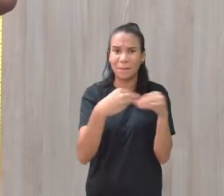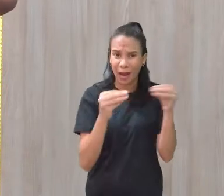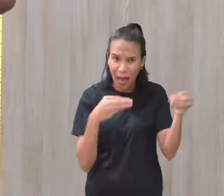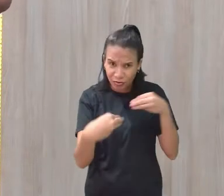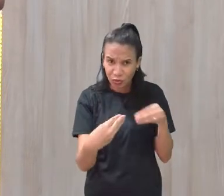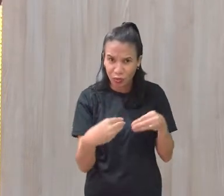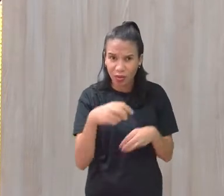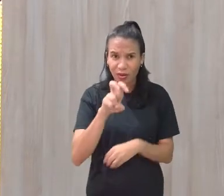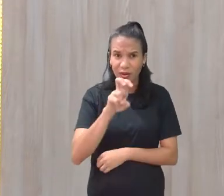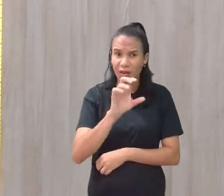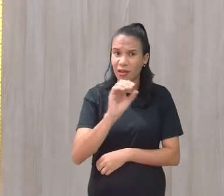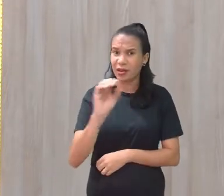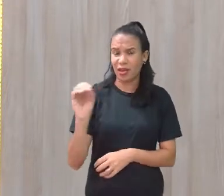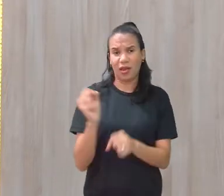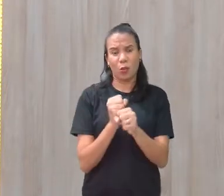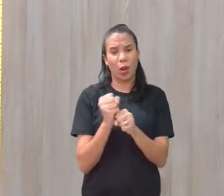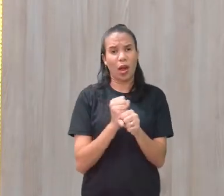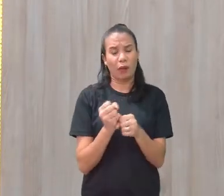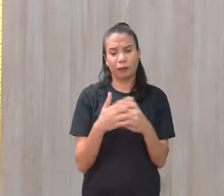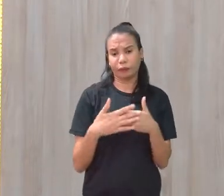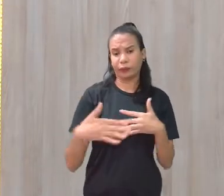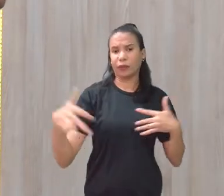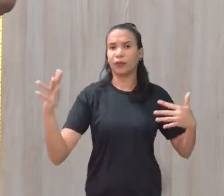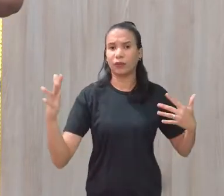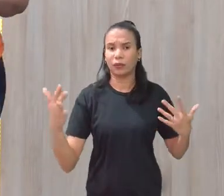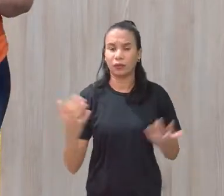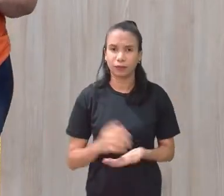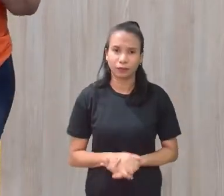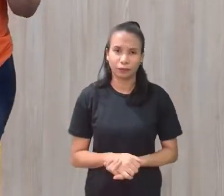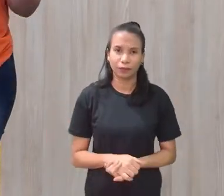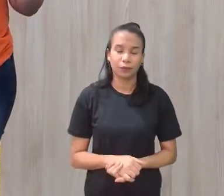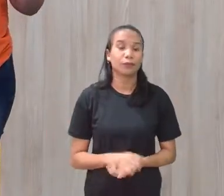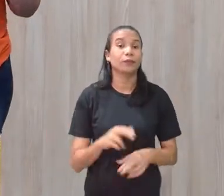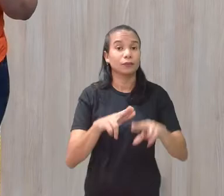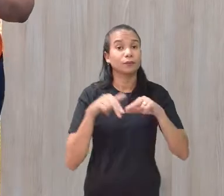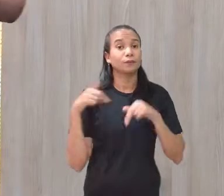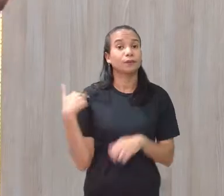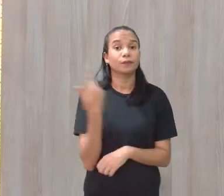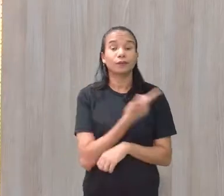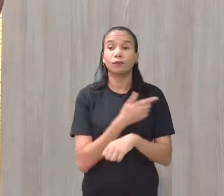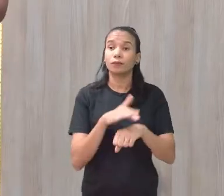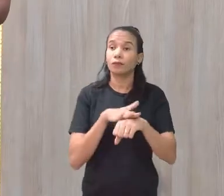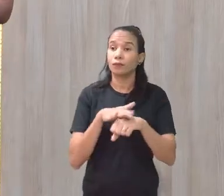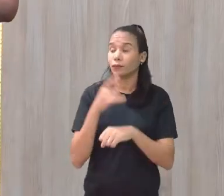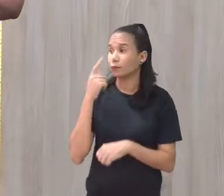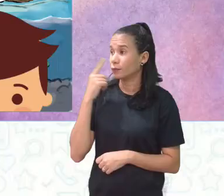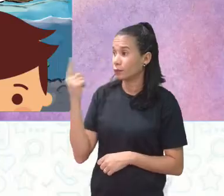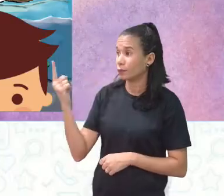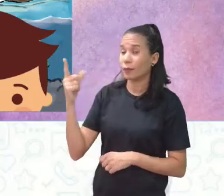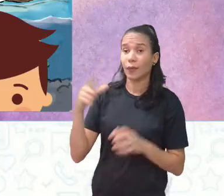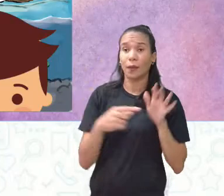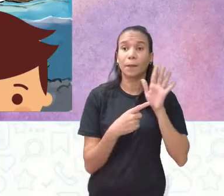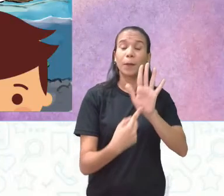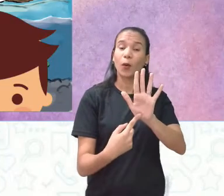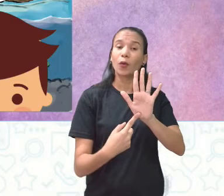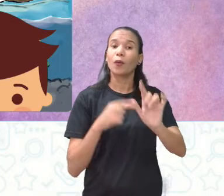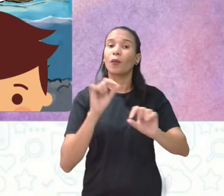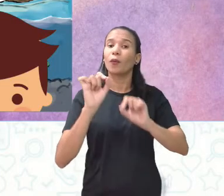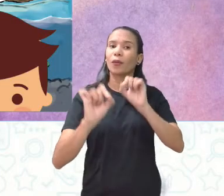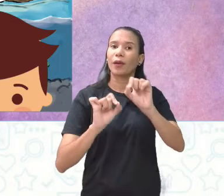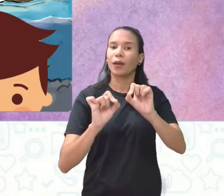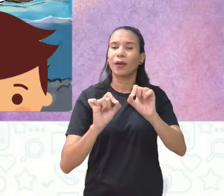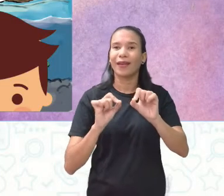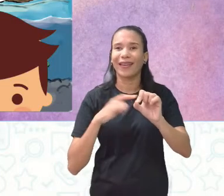né? 500 anos. Veja aí. Veja aí. Por aí. E a gente vai falar disso daqui a pouquinho. Então, eu trouxe aí